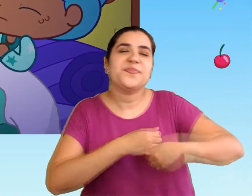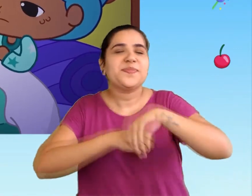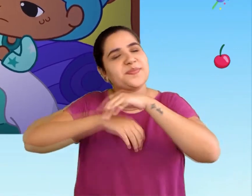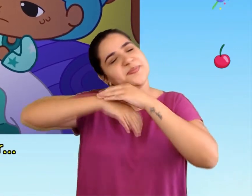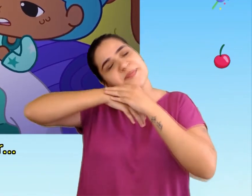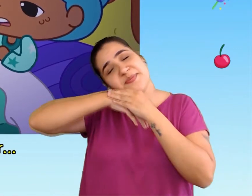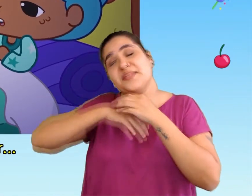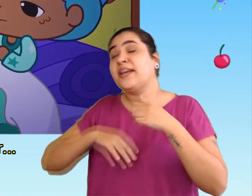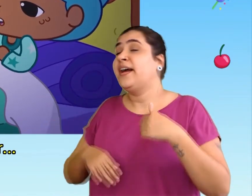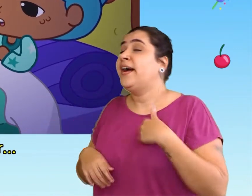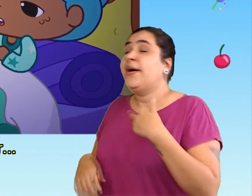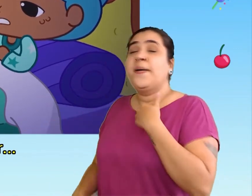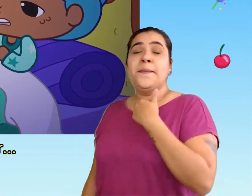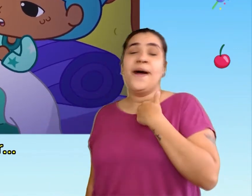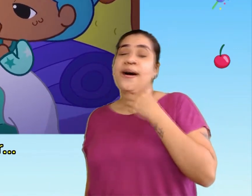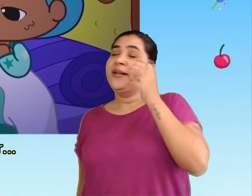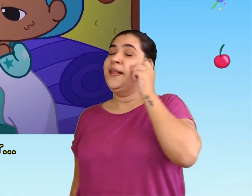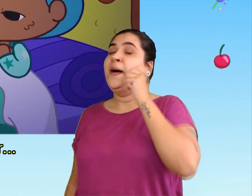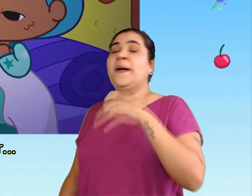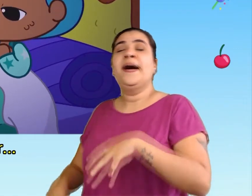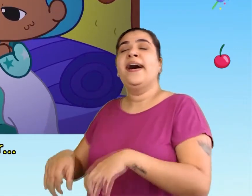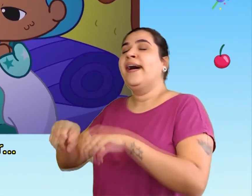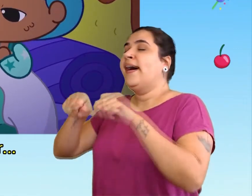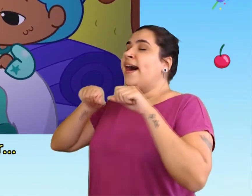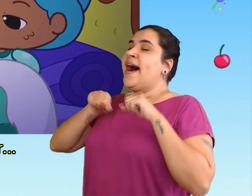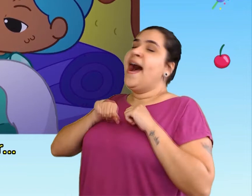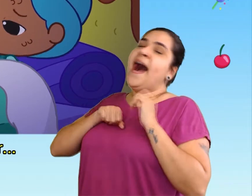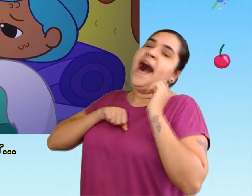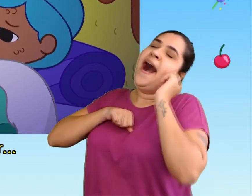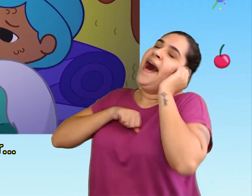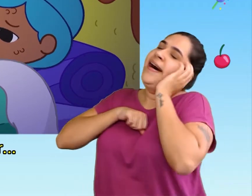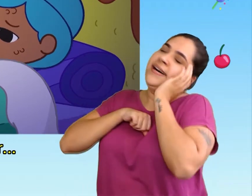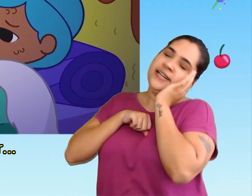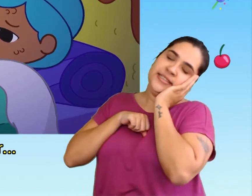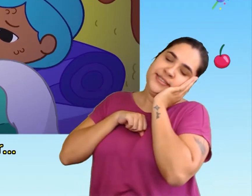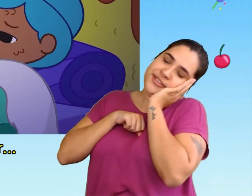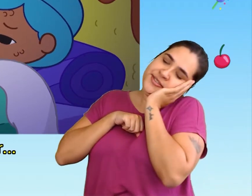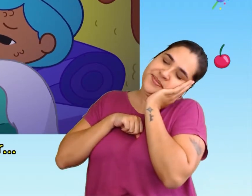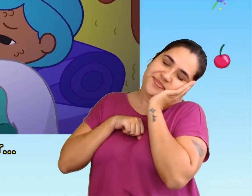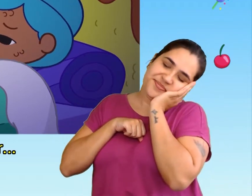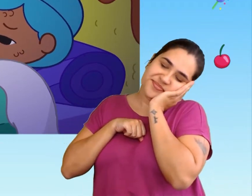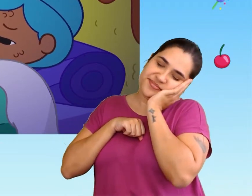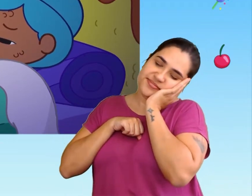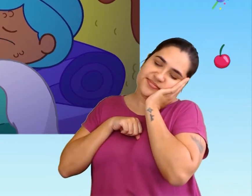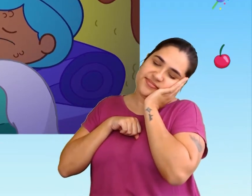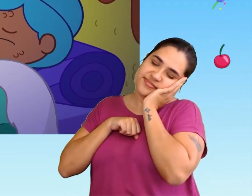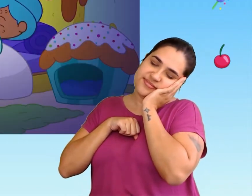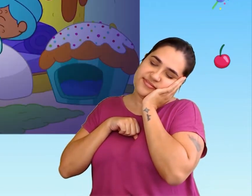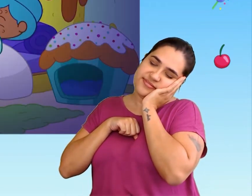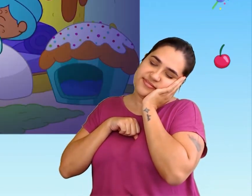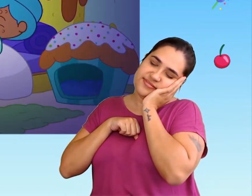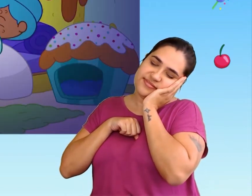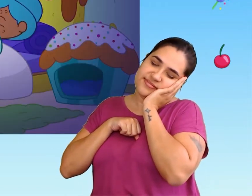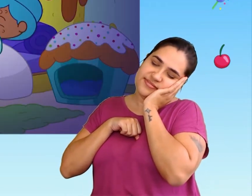Ah, eu não posso dormir. Eu não posso.